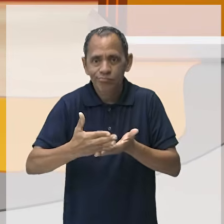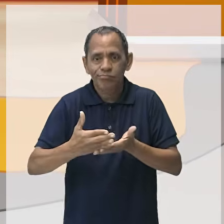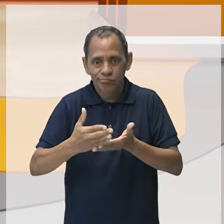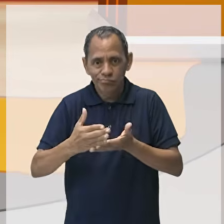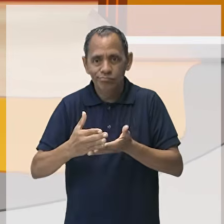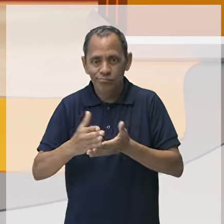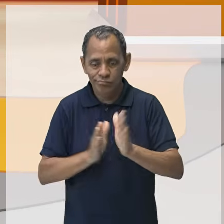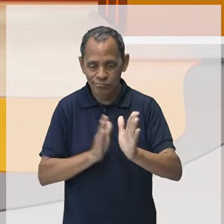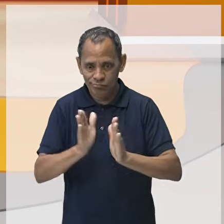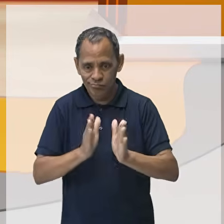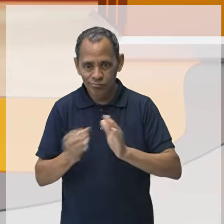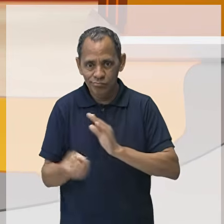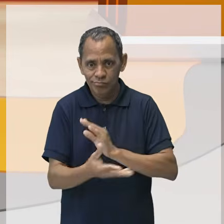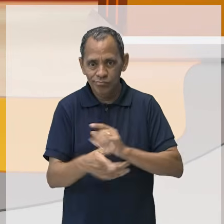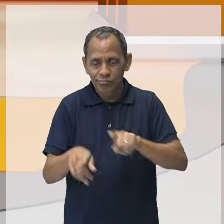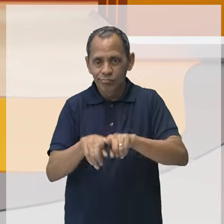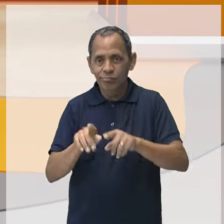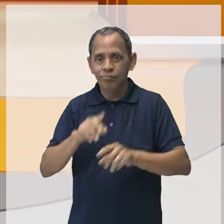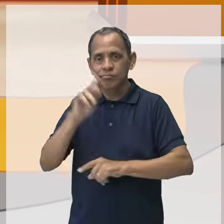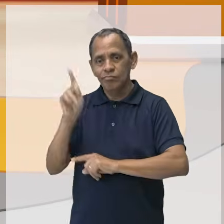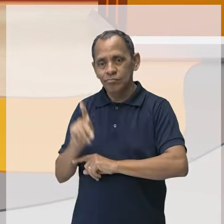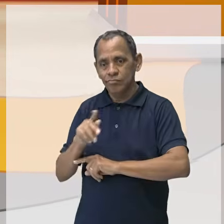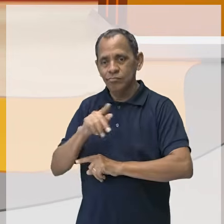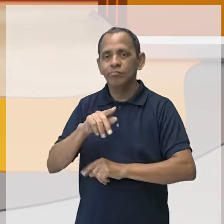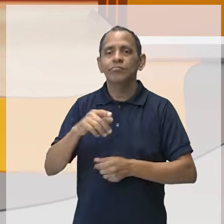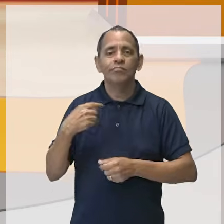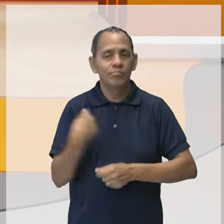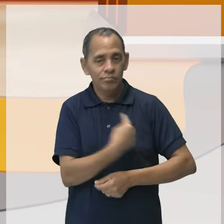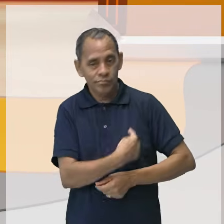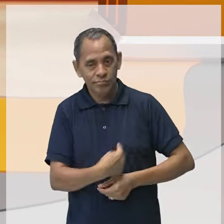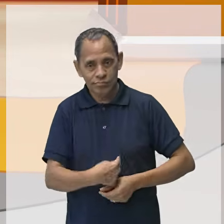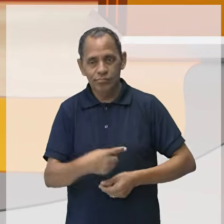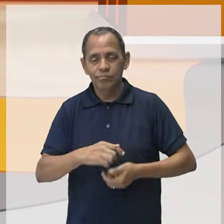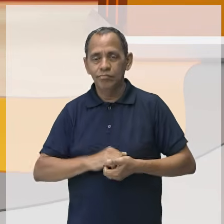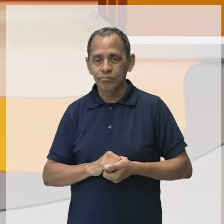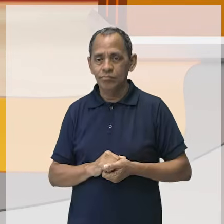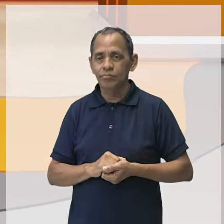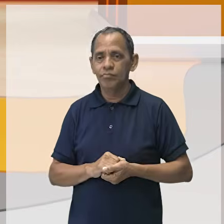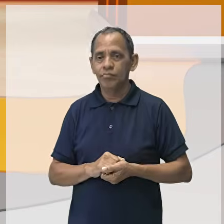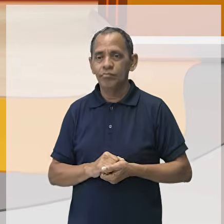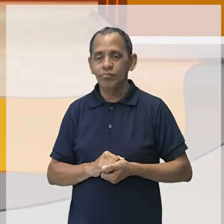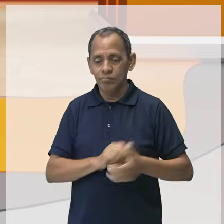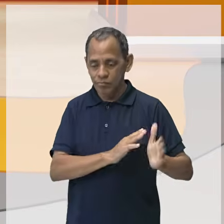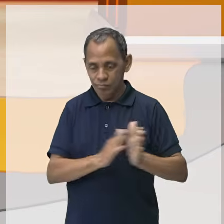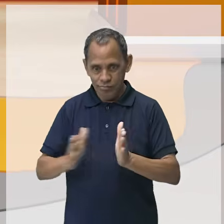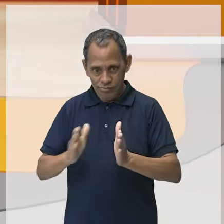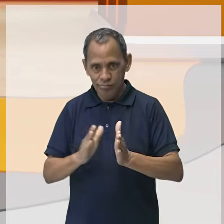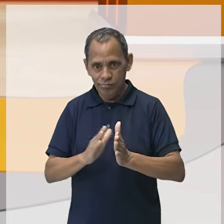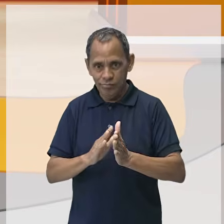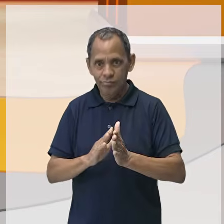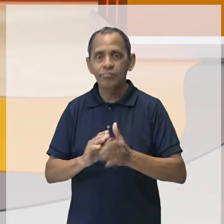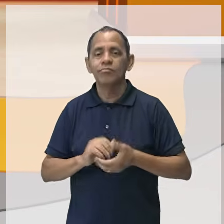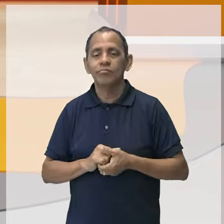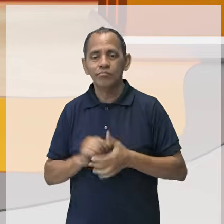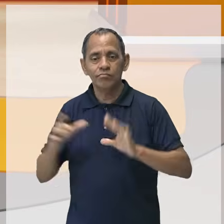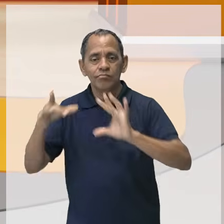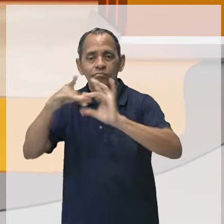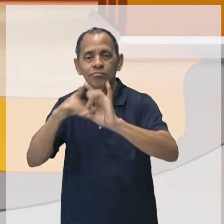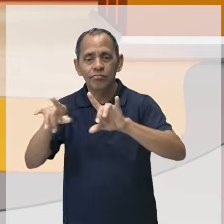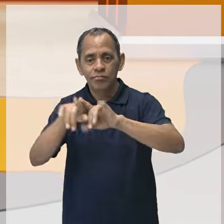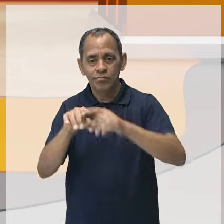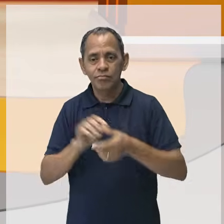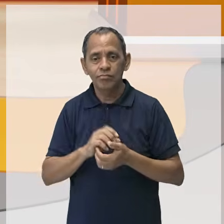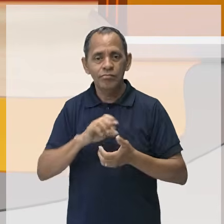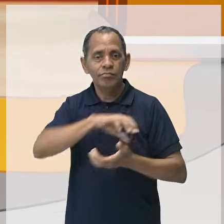história do país, certo? Então, todo esse processo que nós acompanhamos aqui é para falar sobre a consolidação da Revolução Chinesa, que